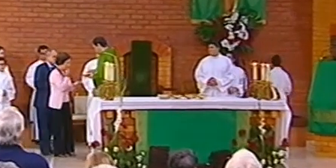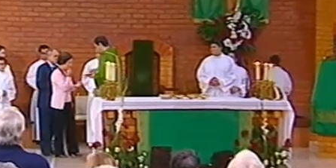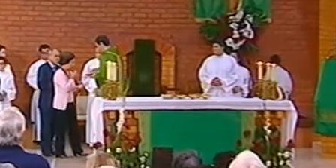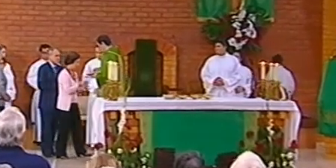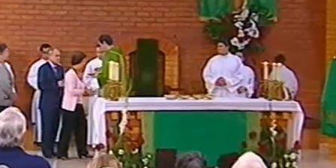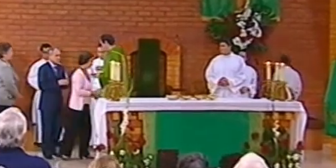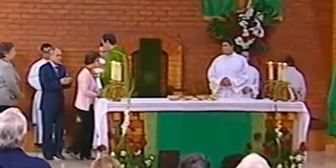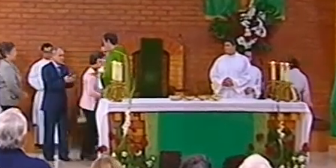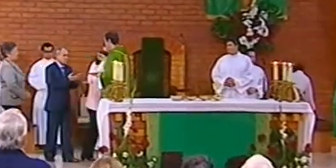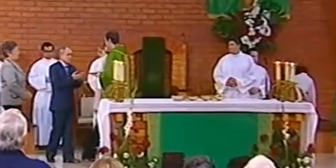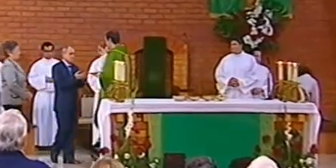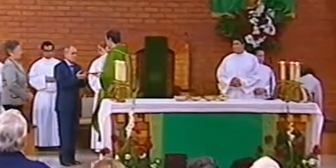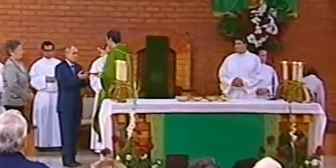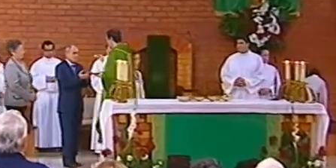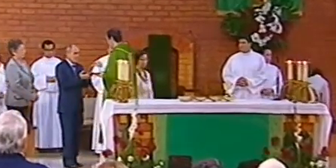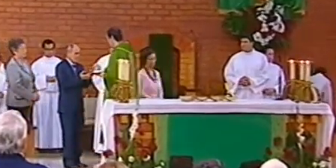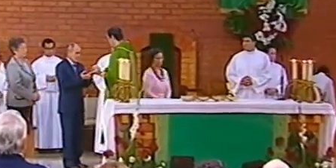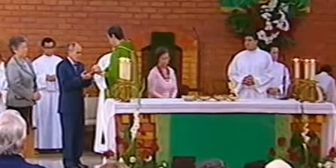E aí